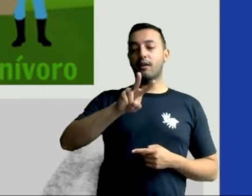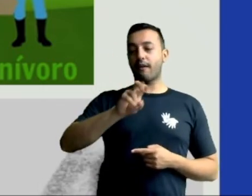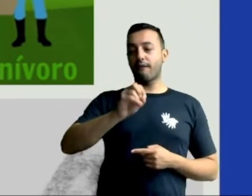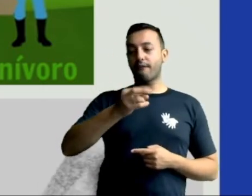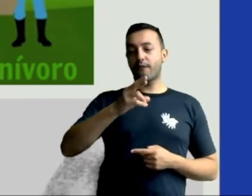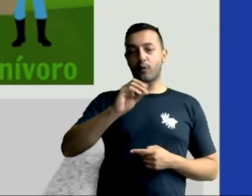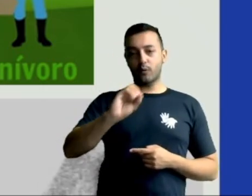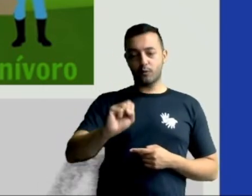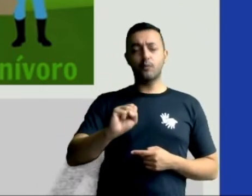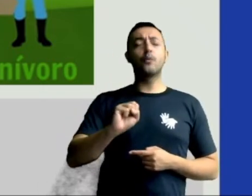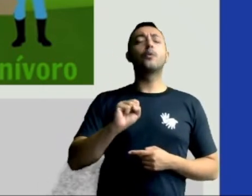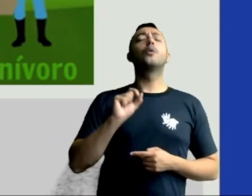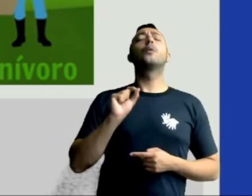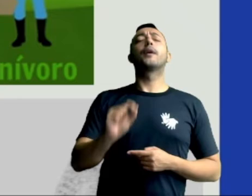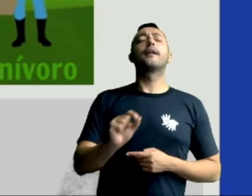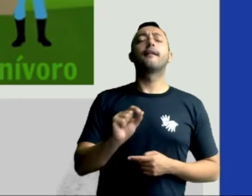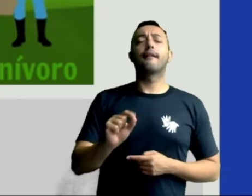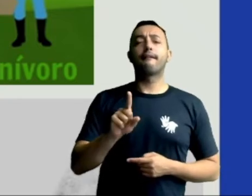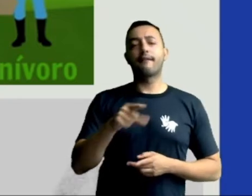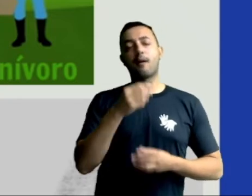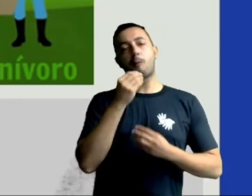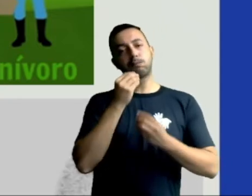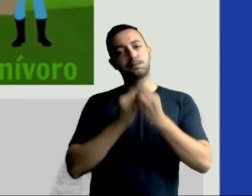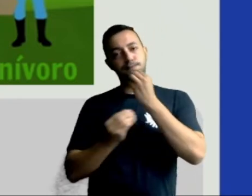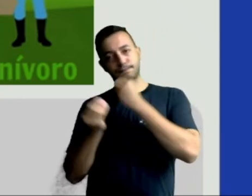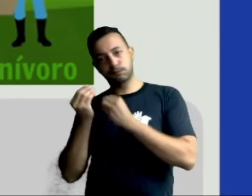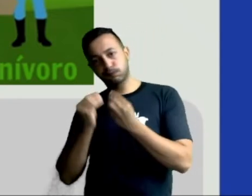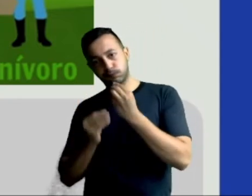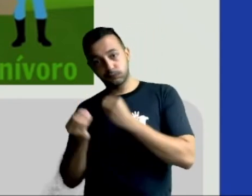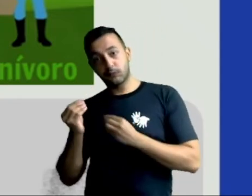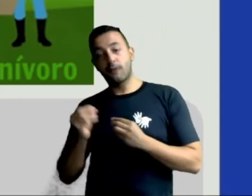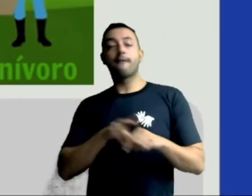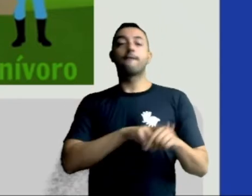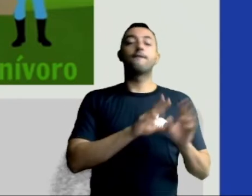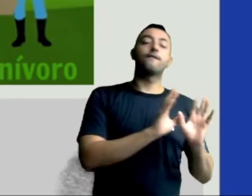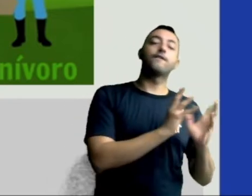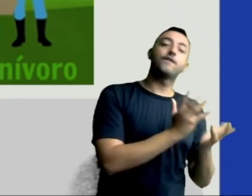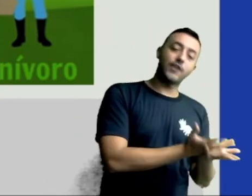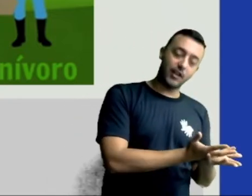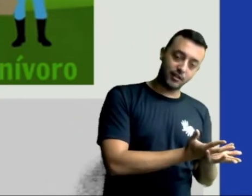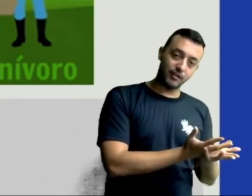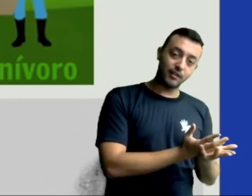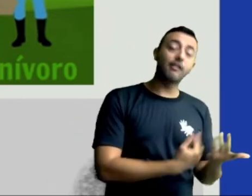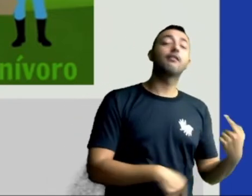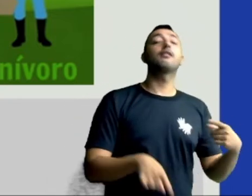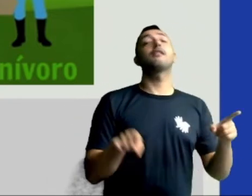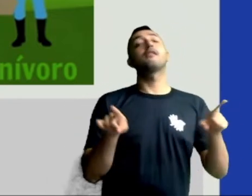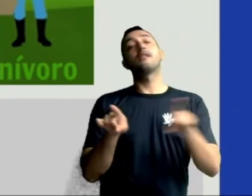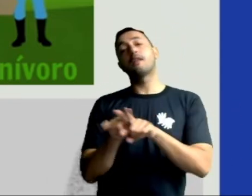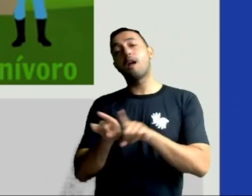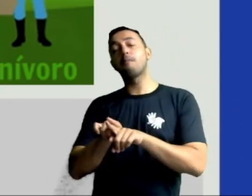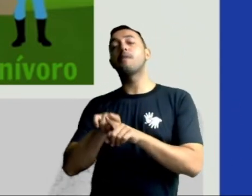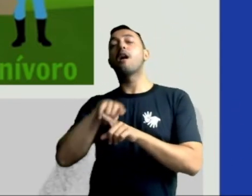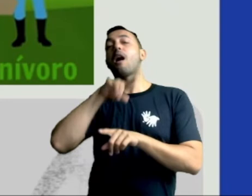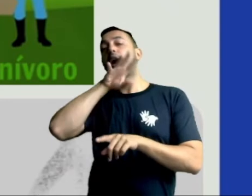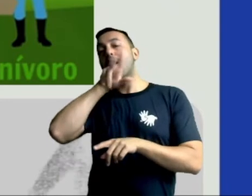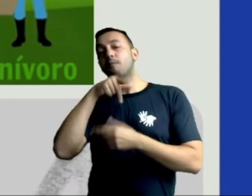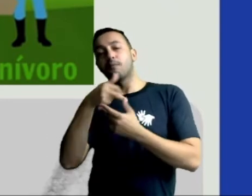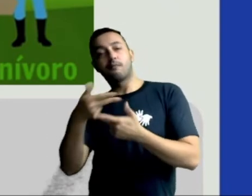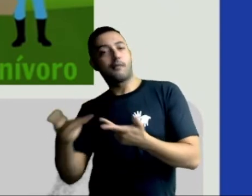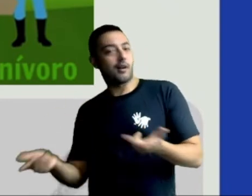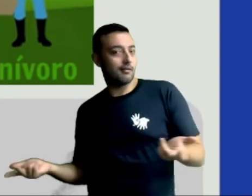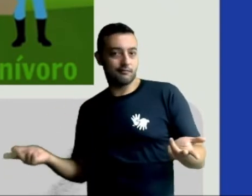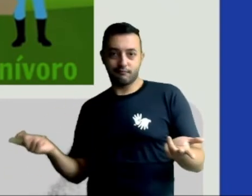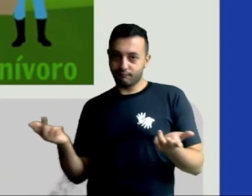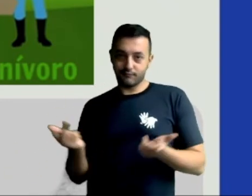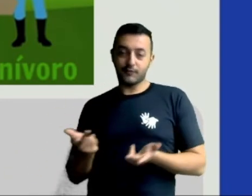que é onívoro? Que se alimenta tanto de vegetais e plantas como de animais. Na nossa